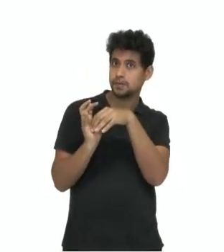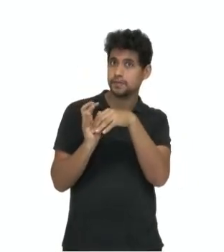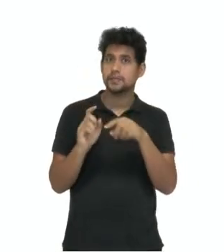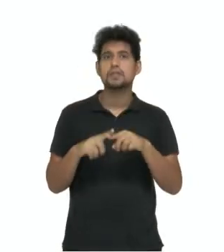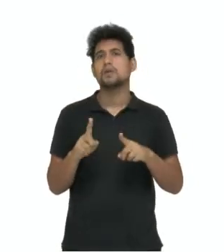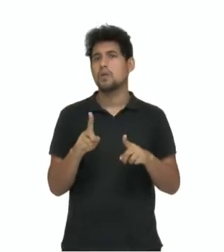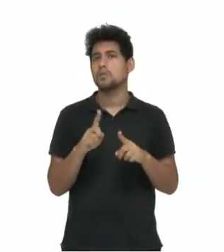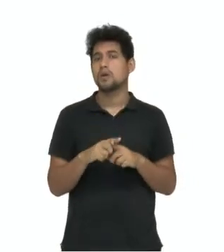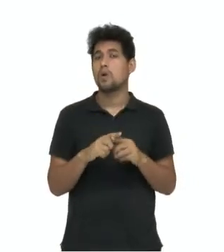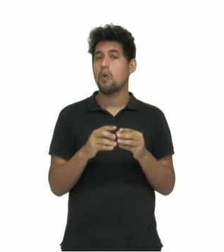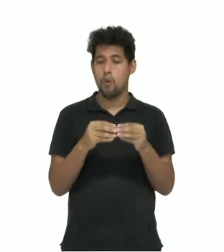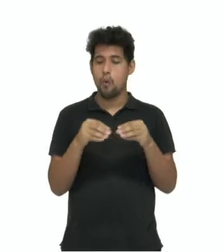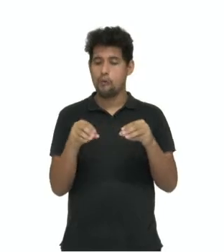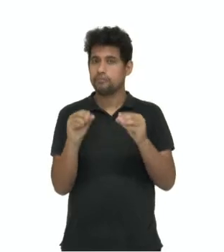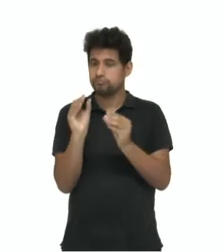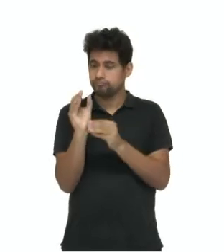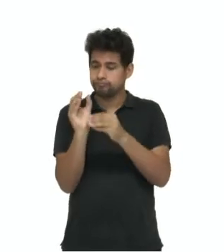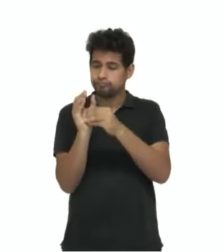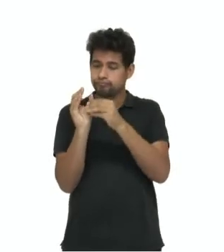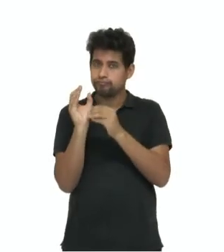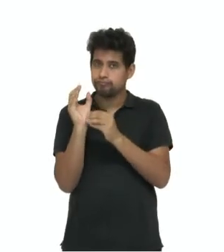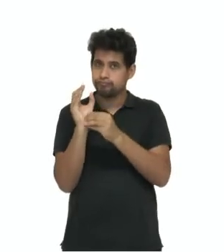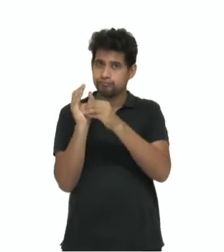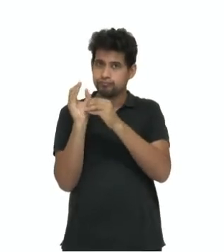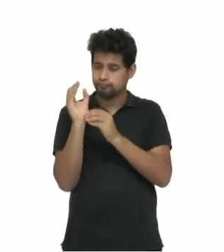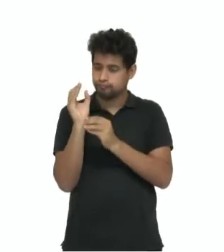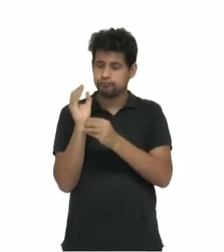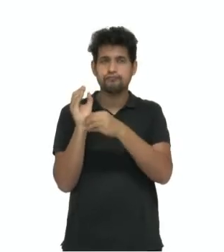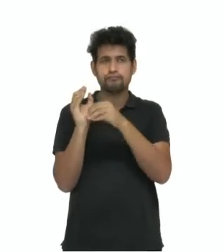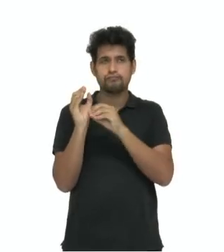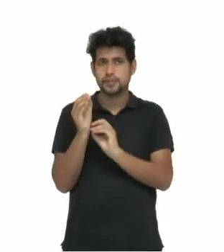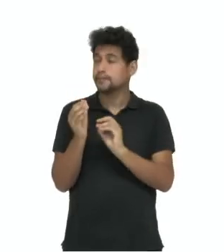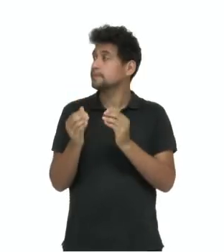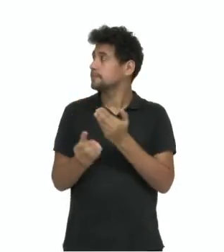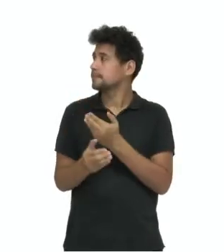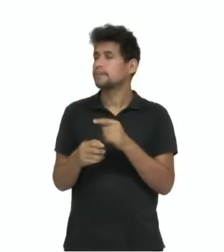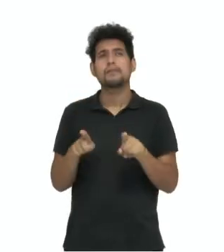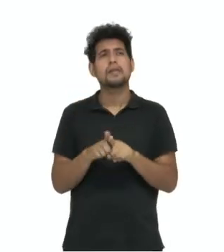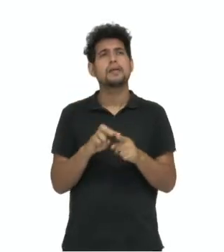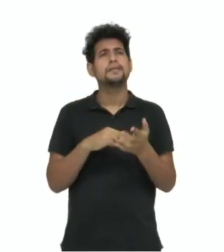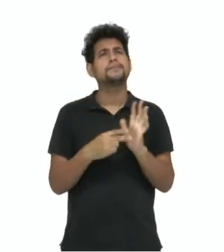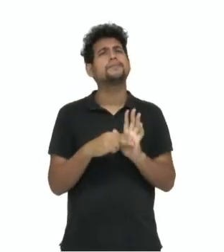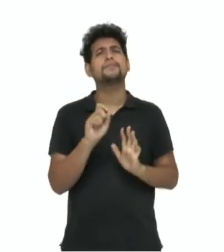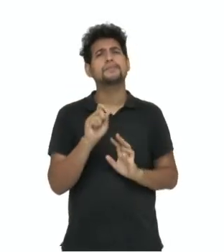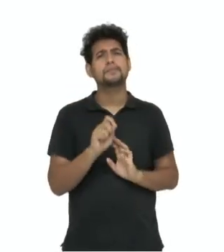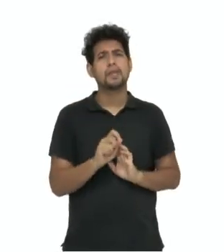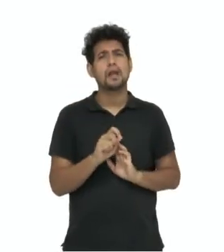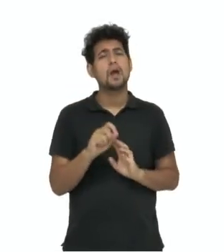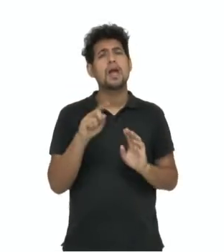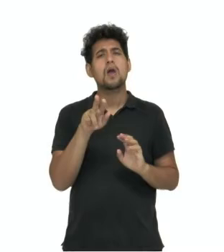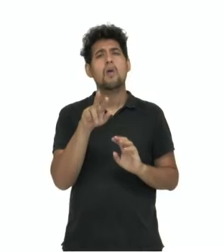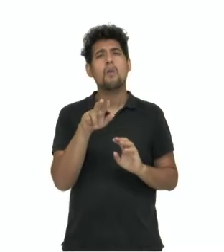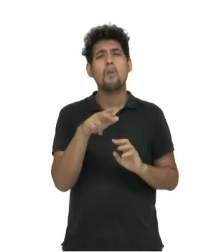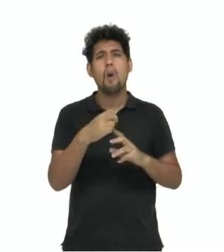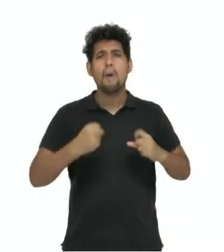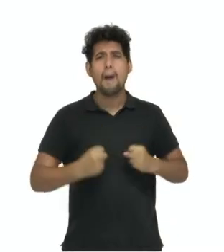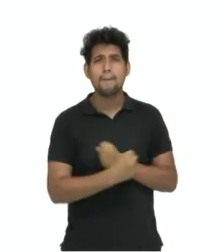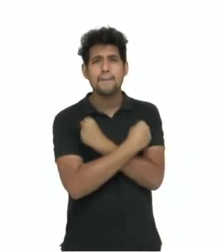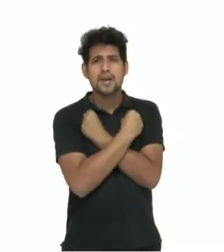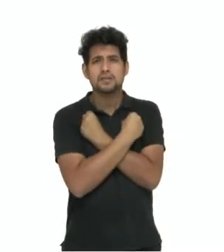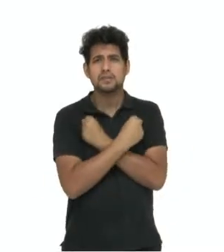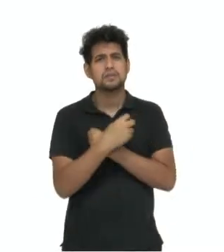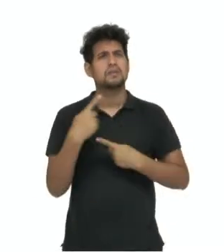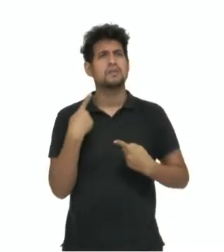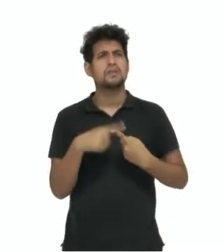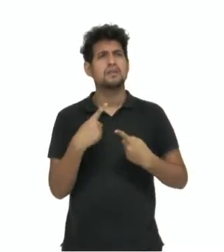botam ovos, né? E eles fazem o que está nessa imagem aqui, que seria o amplexo, que é um abraço, na verdade. Por